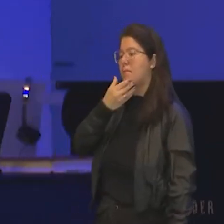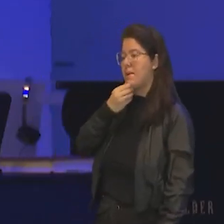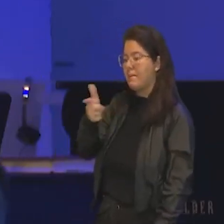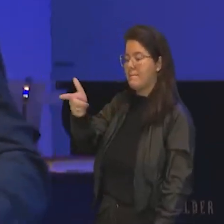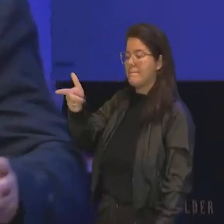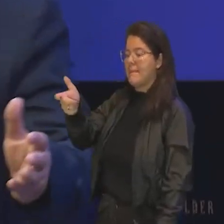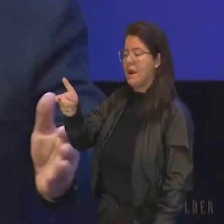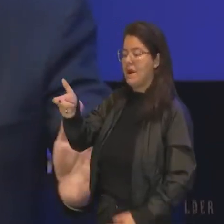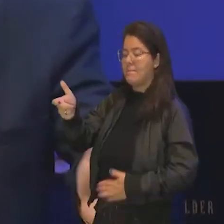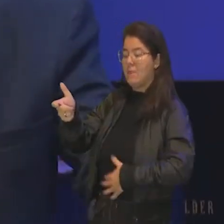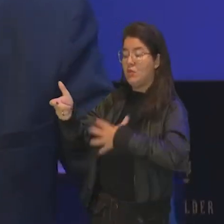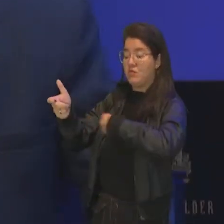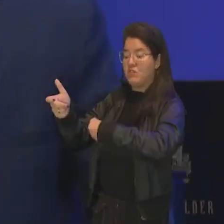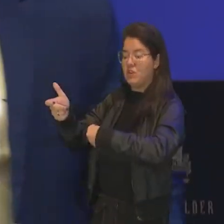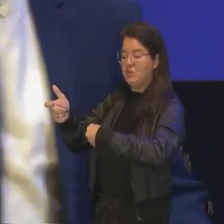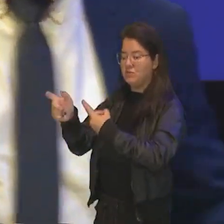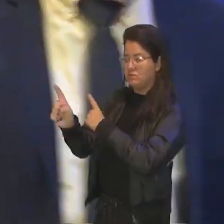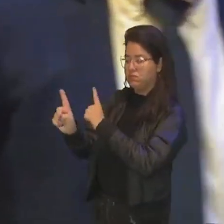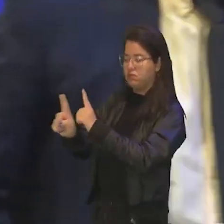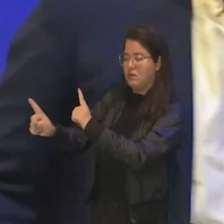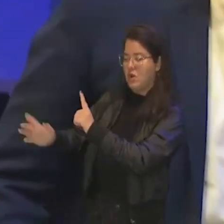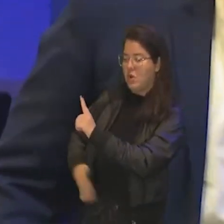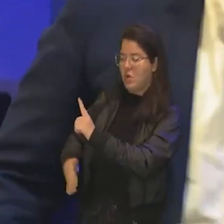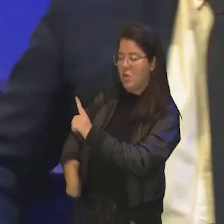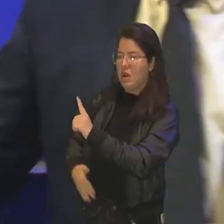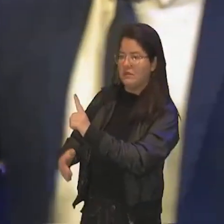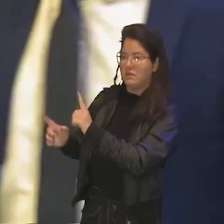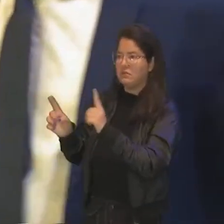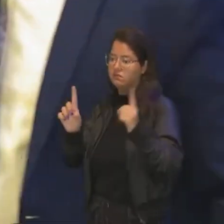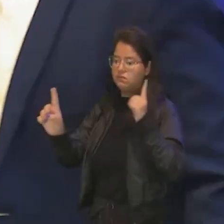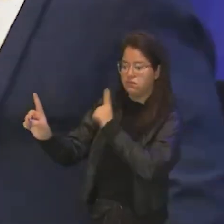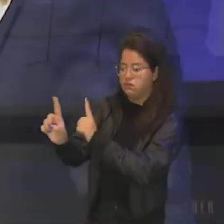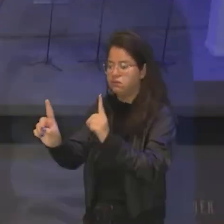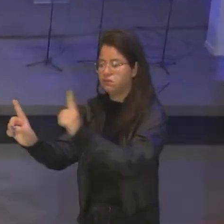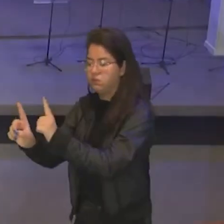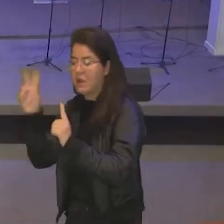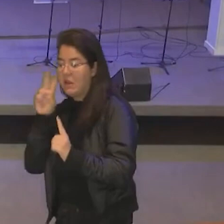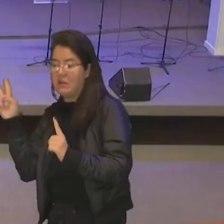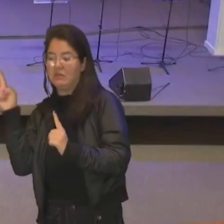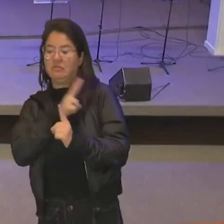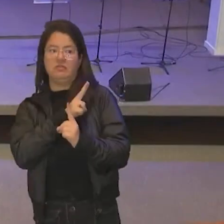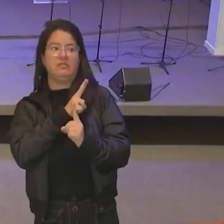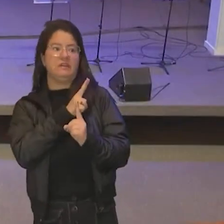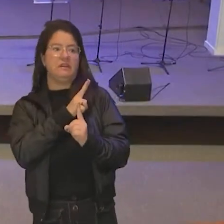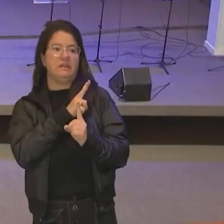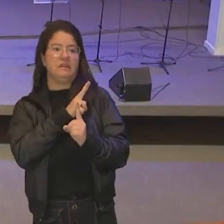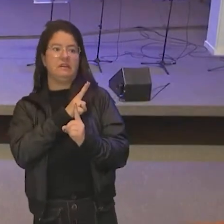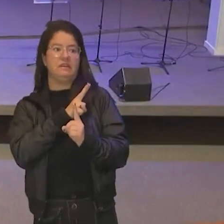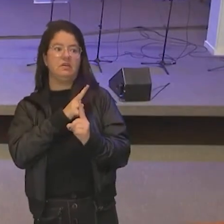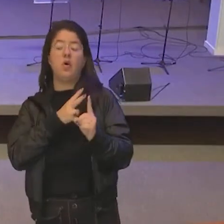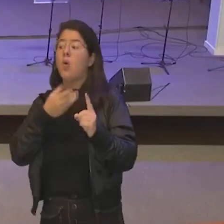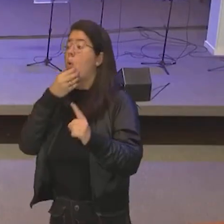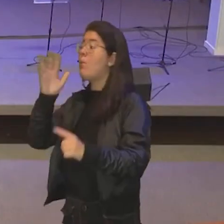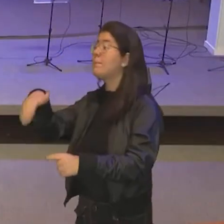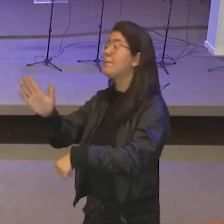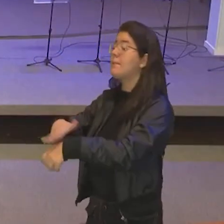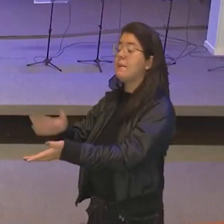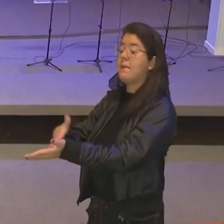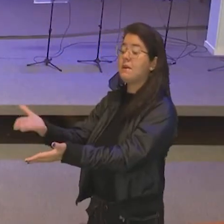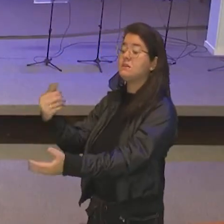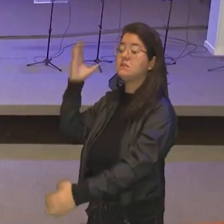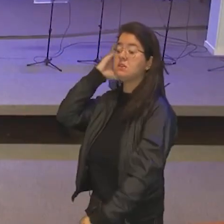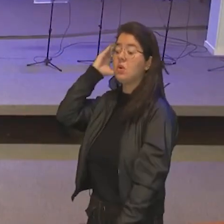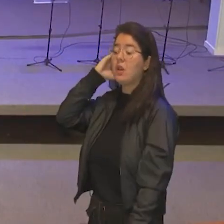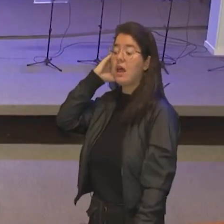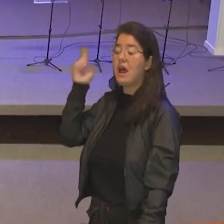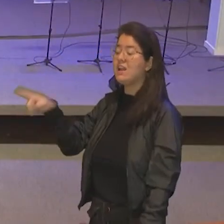E o ladrão vem correndo atrás dele, e ele está andando, e vem um camarada atrás dele, me dá o relógio, me dá o celular. Felipe era pequenininho,